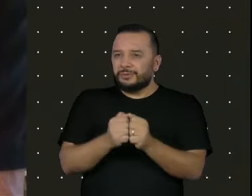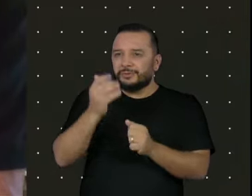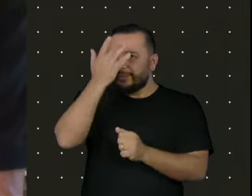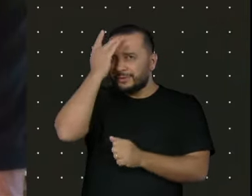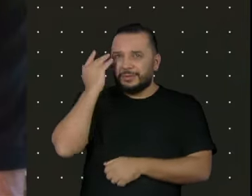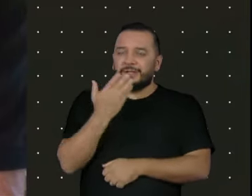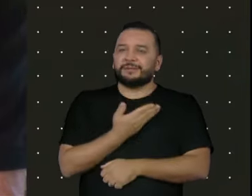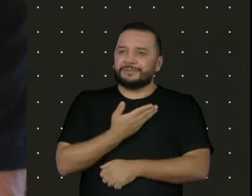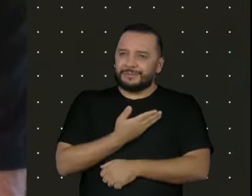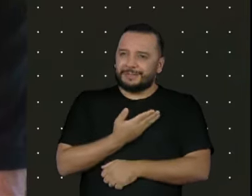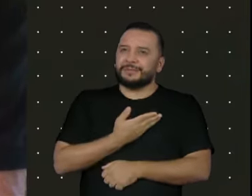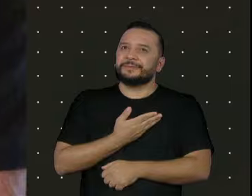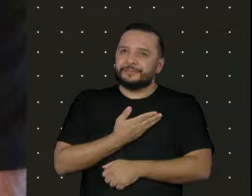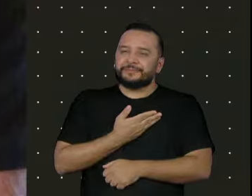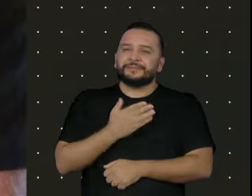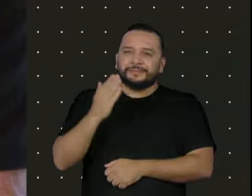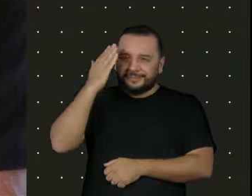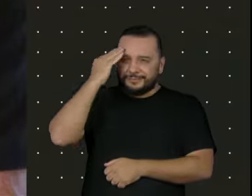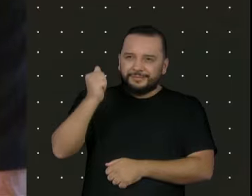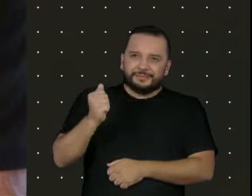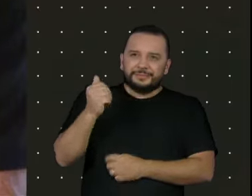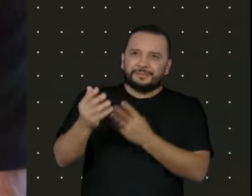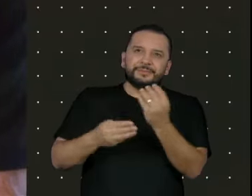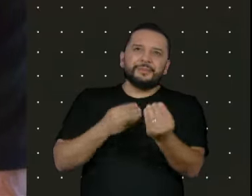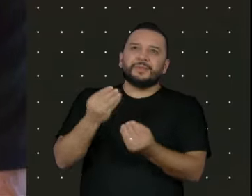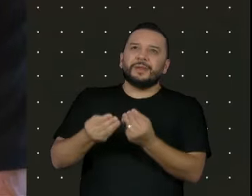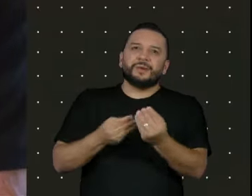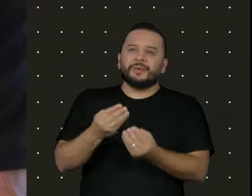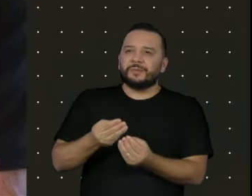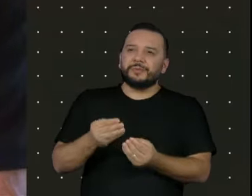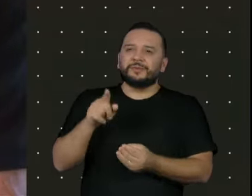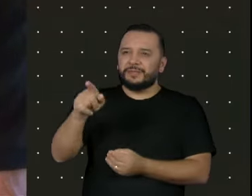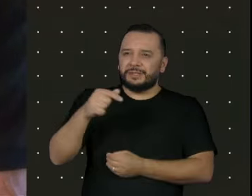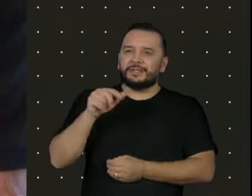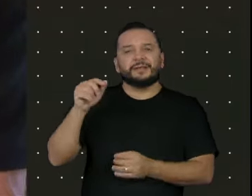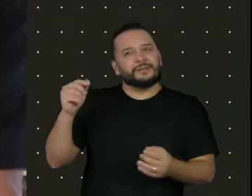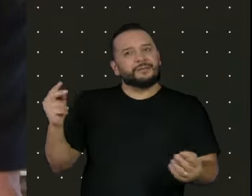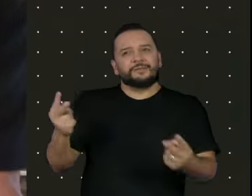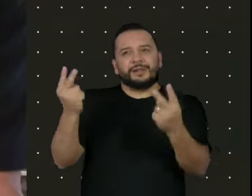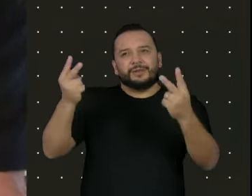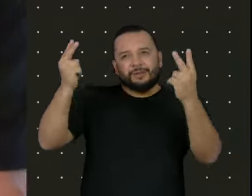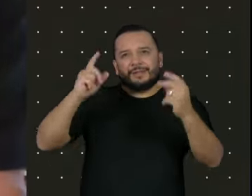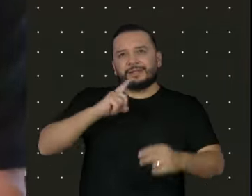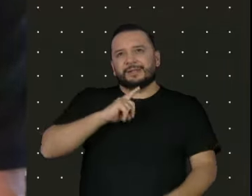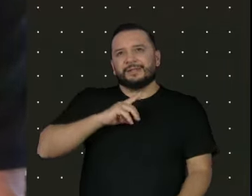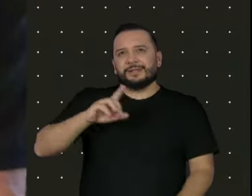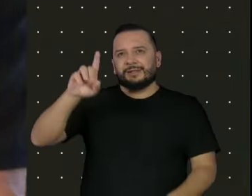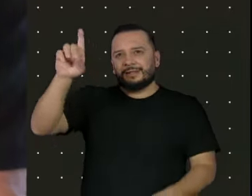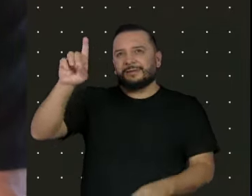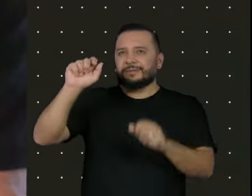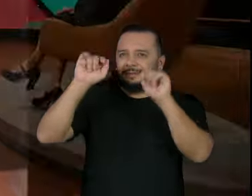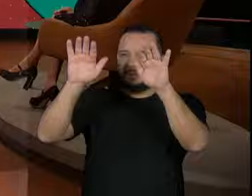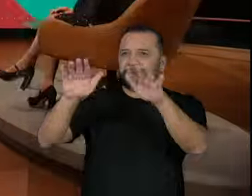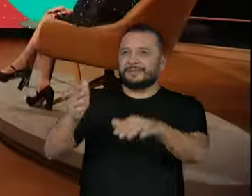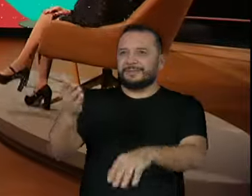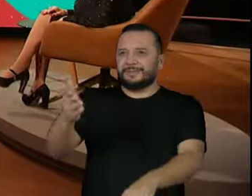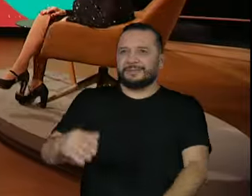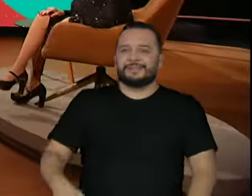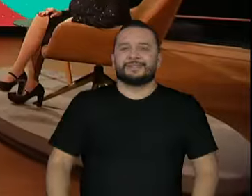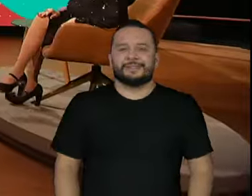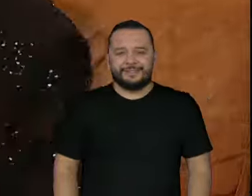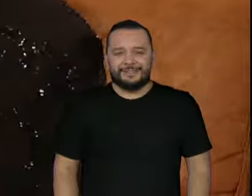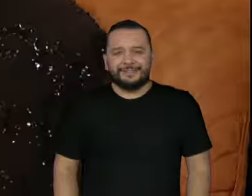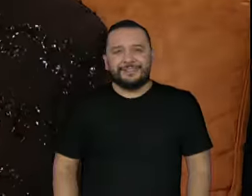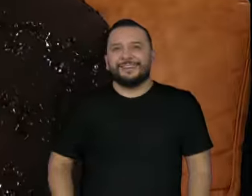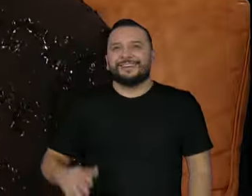companheiros, que sabem exatamente o seu valor. Que Deus te abençoe. Ai, que